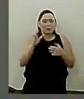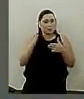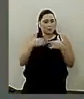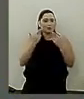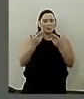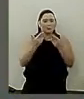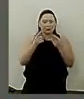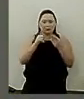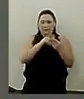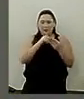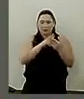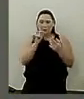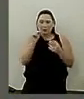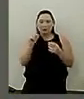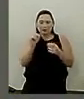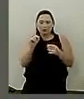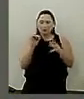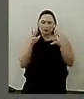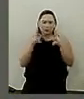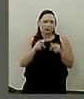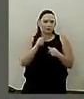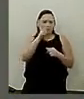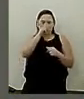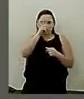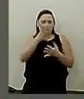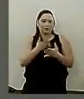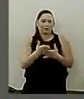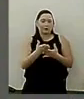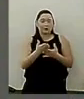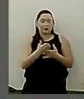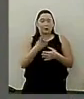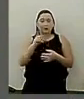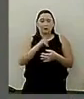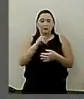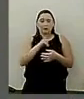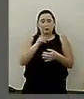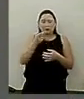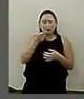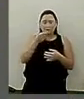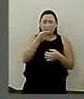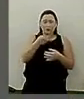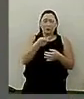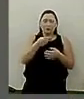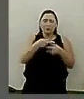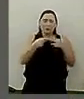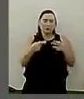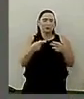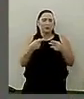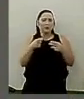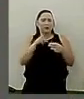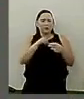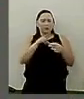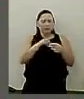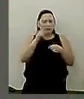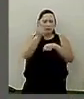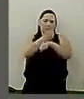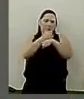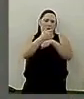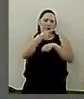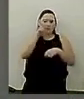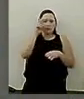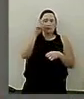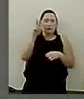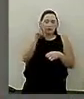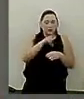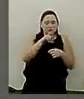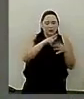dos fenômenos naturais. Eles afirmam que diante do inexplicável, do magnífico,